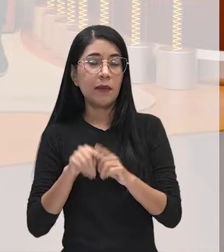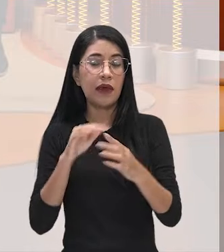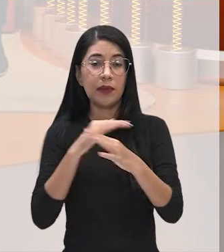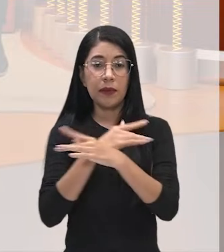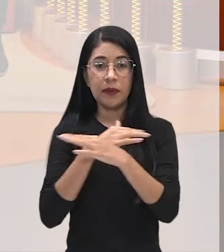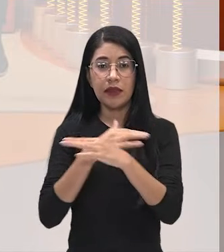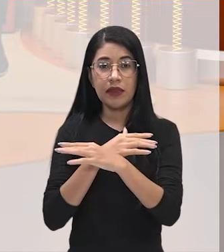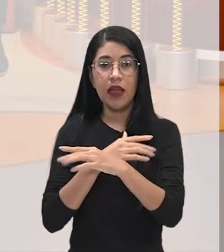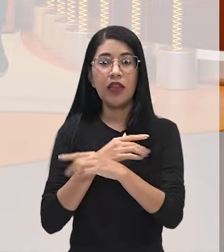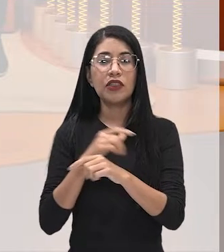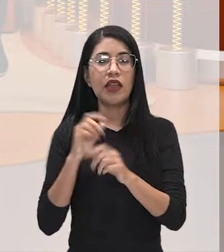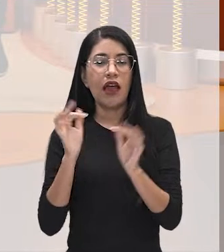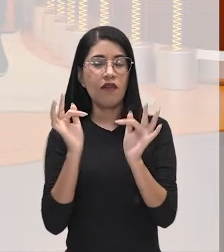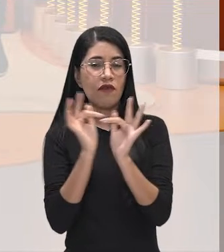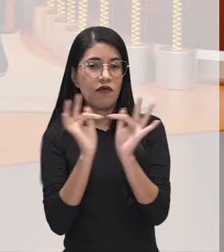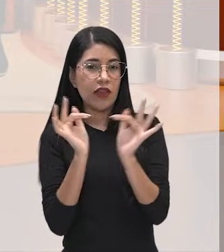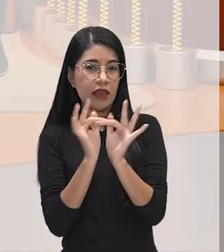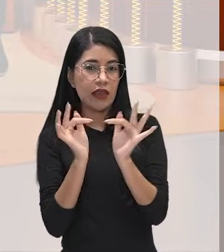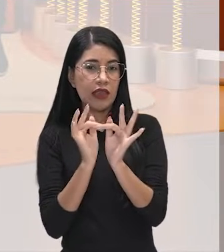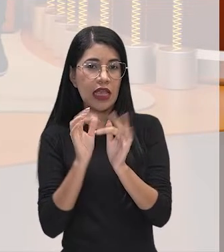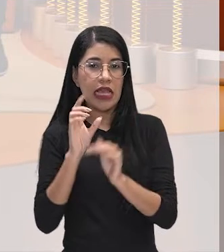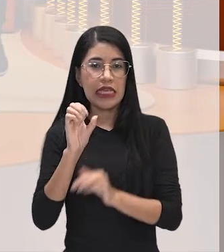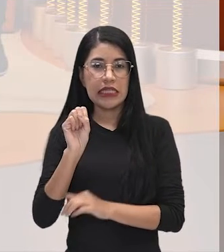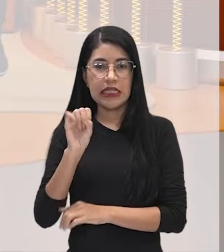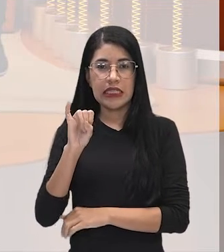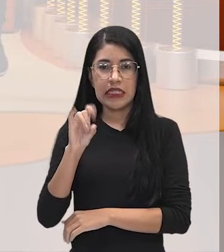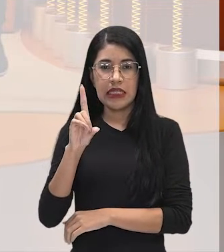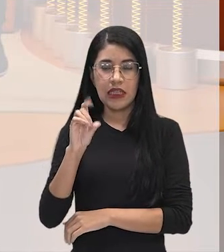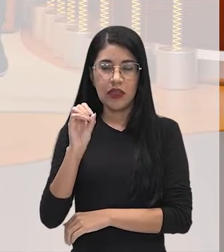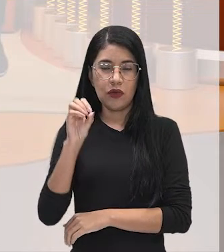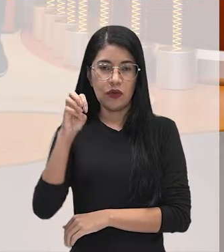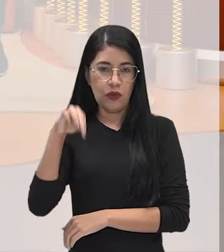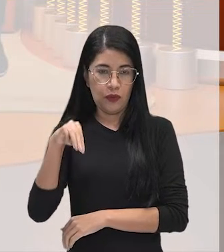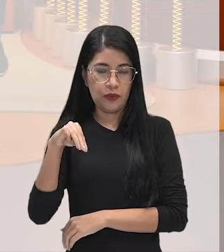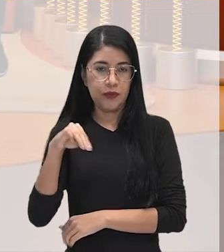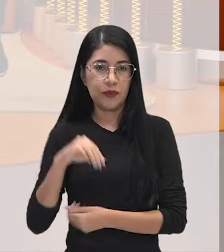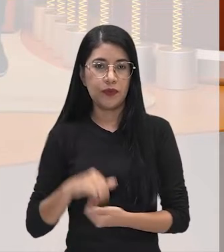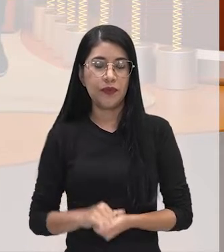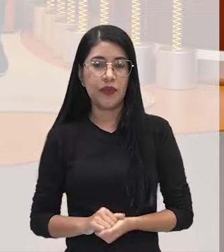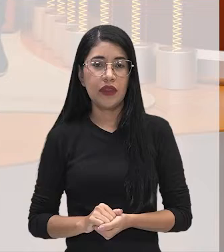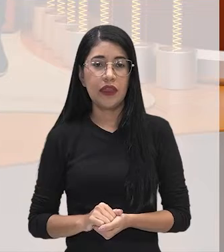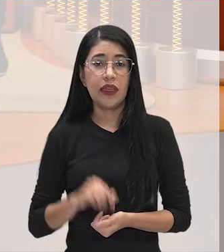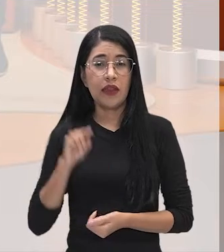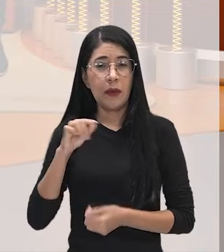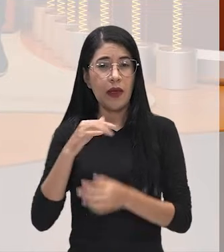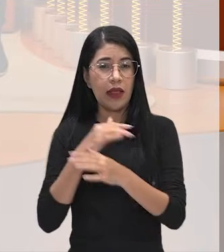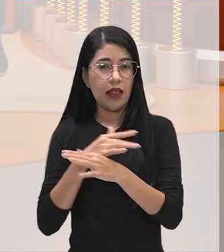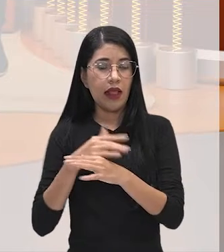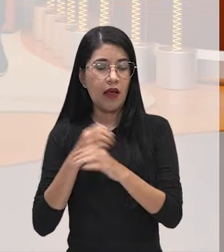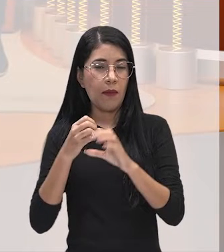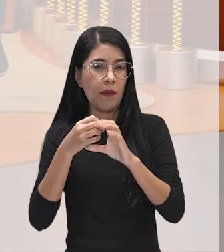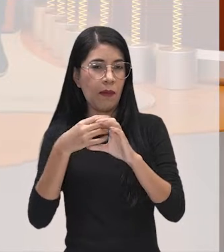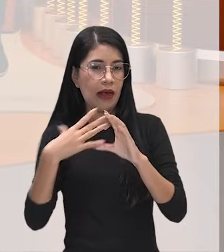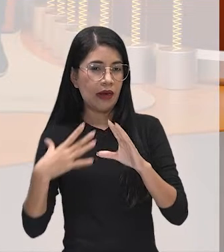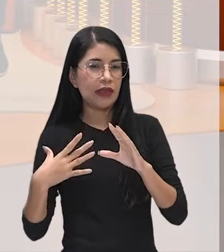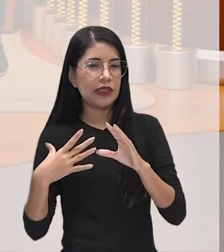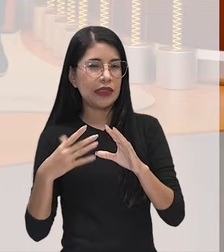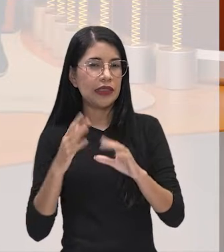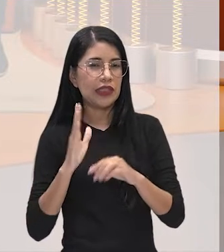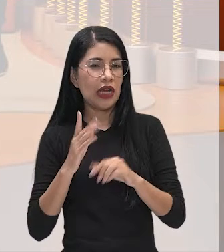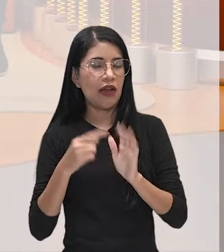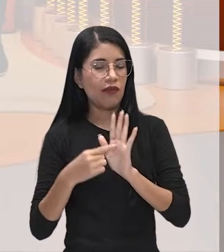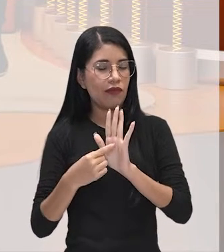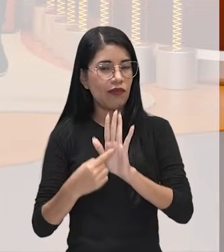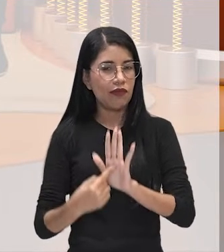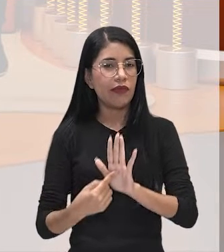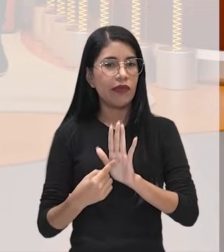cidade, né, fenícia. Isso daqui é Sidon, tá? Então, olha só, se eu acabei de caracterizar para vocês, né, que